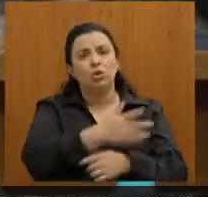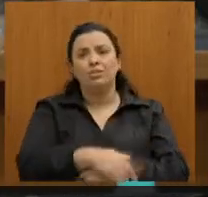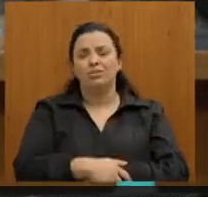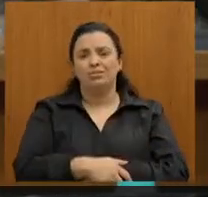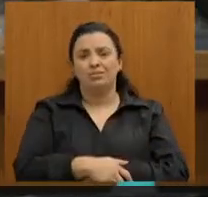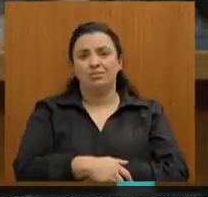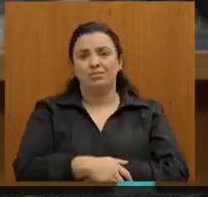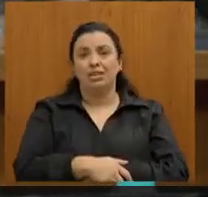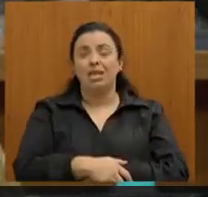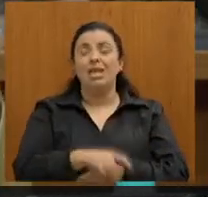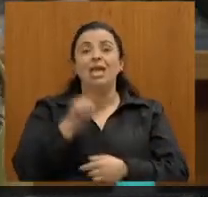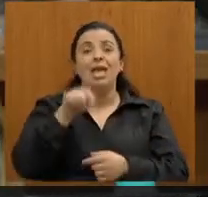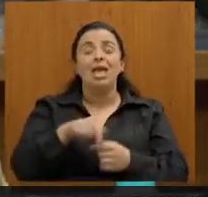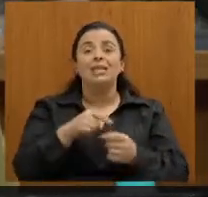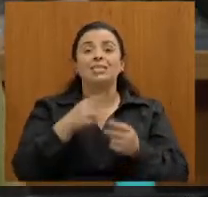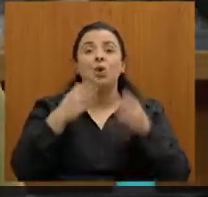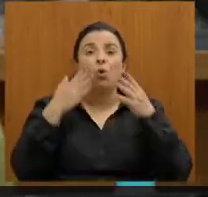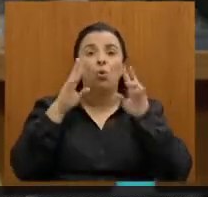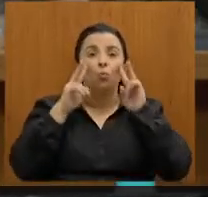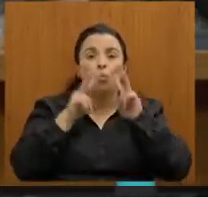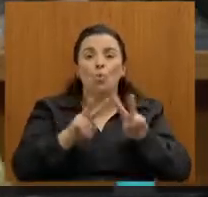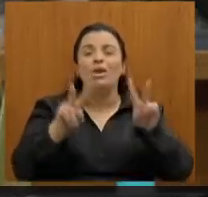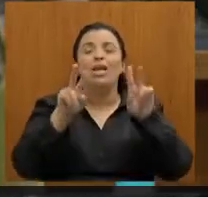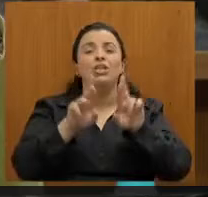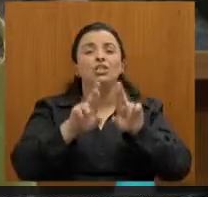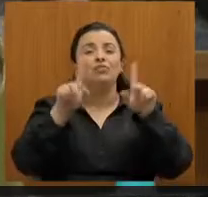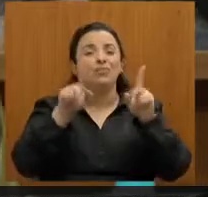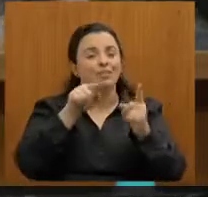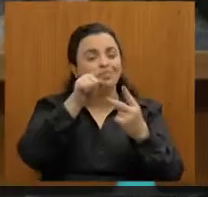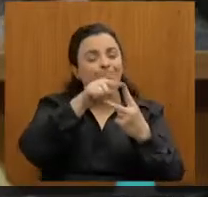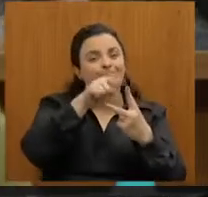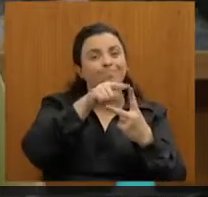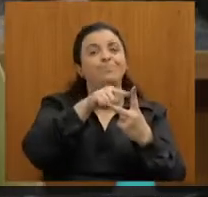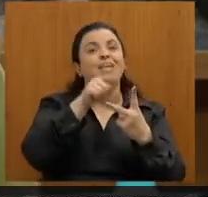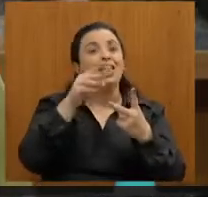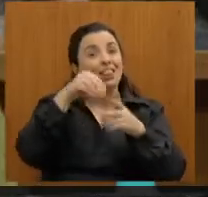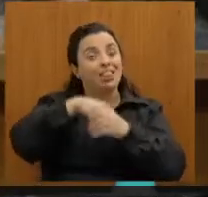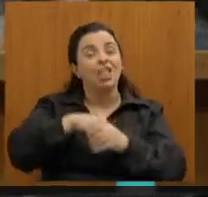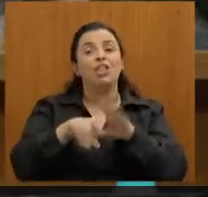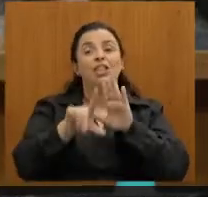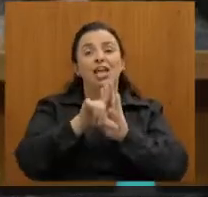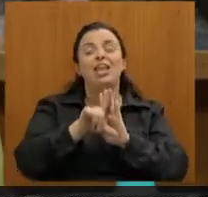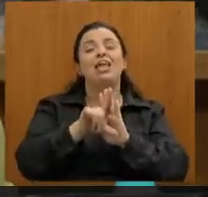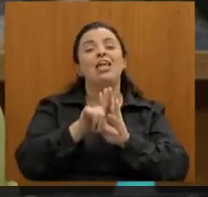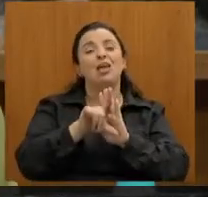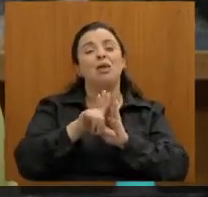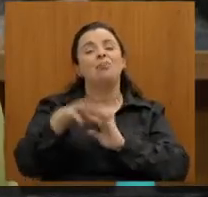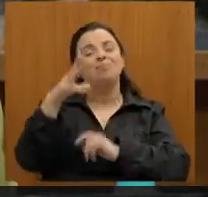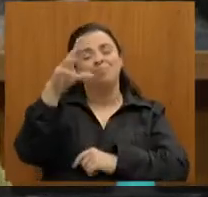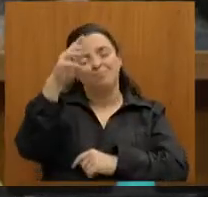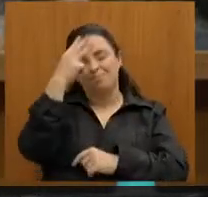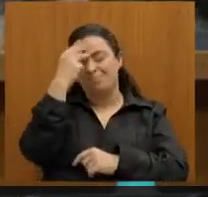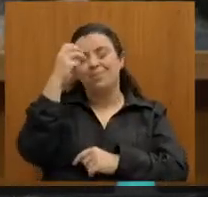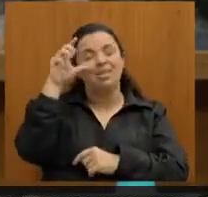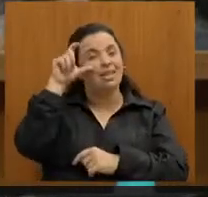viés da Lei Maria da Penha dentro desse viés policial dentro deste viés